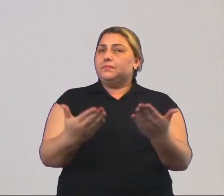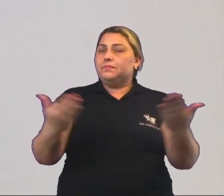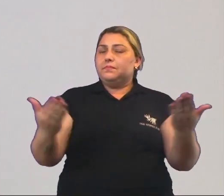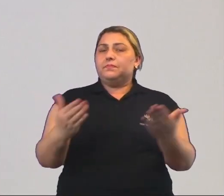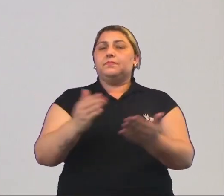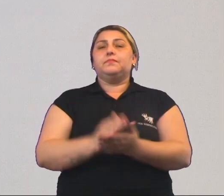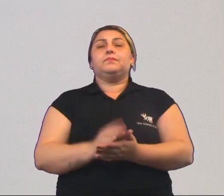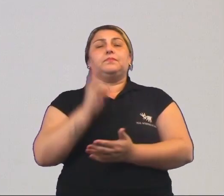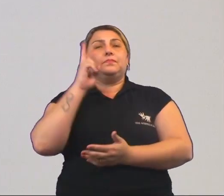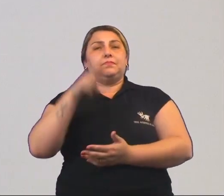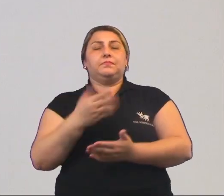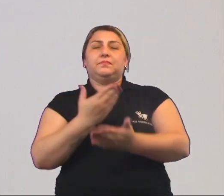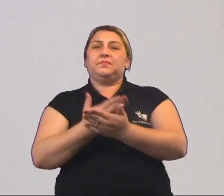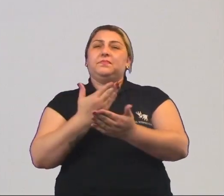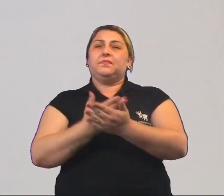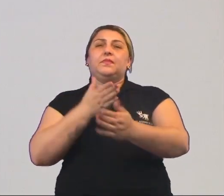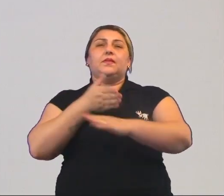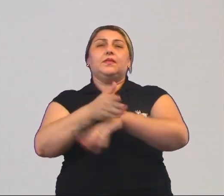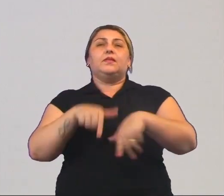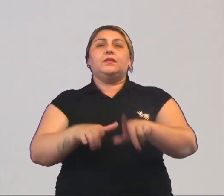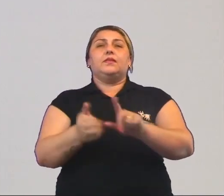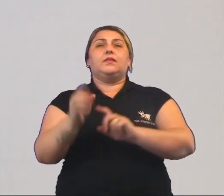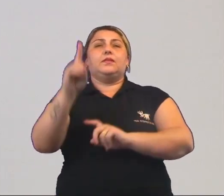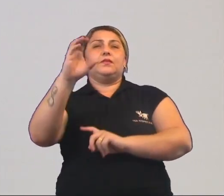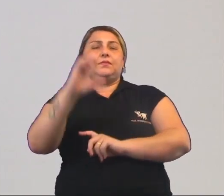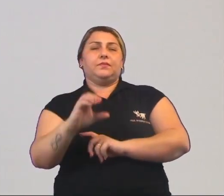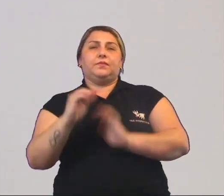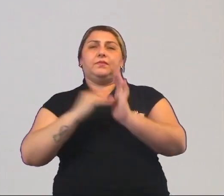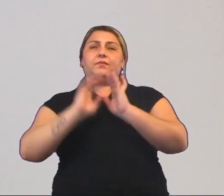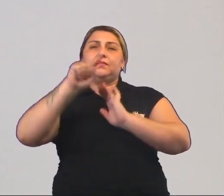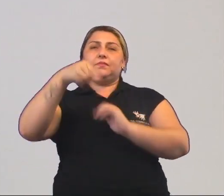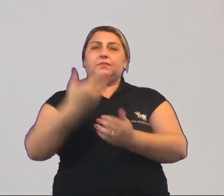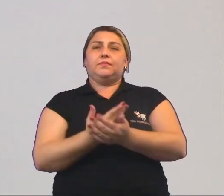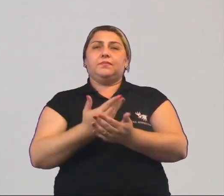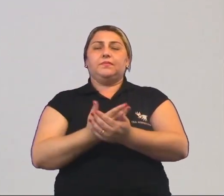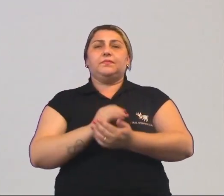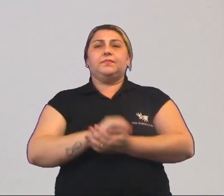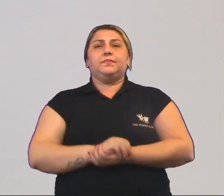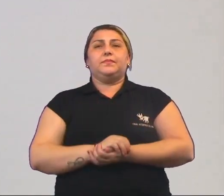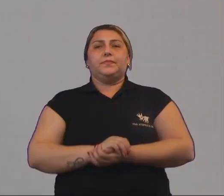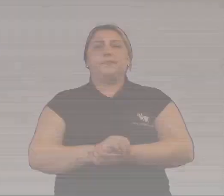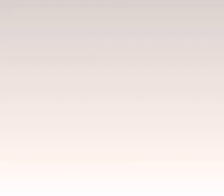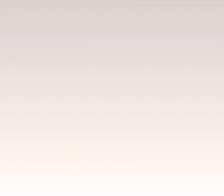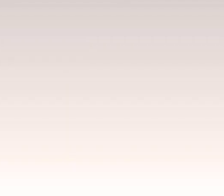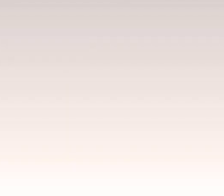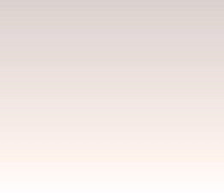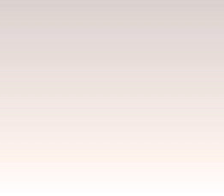hoje. Para rever essa aula, acesse a plataforma Eduque. Até a próxima aula.